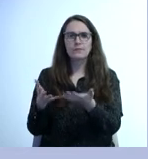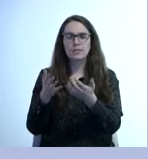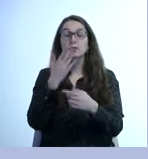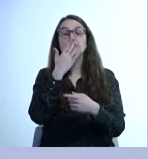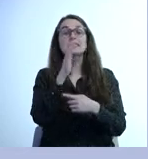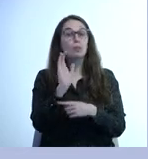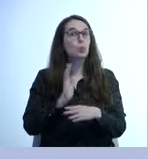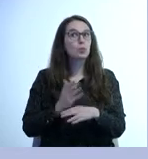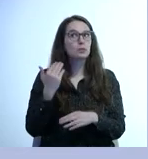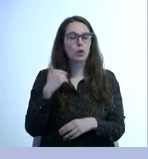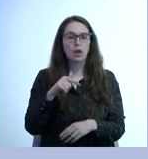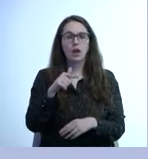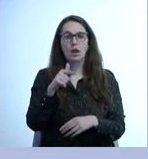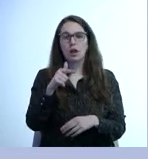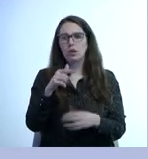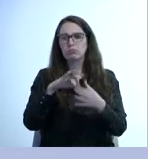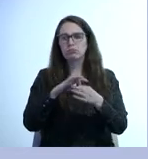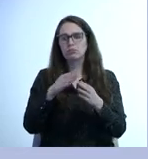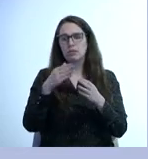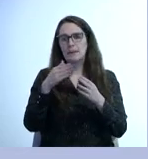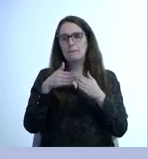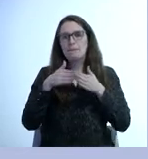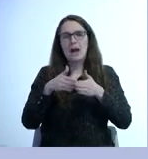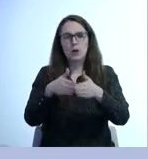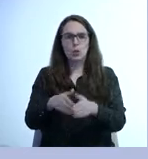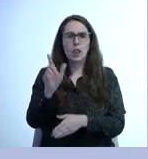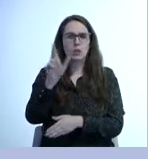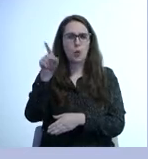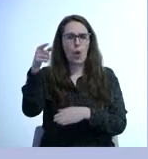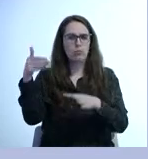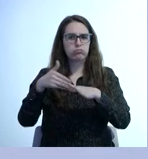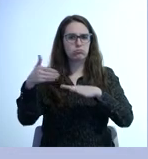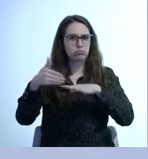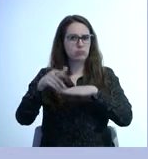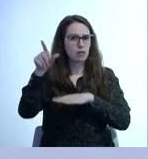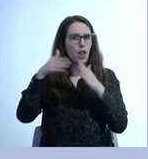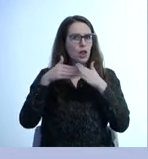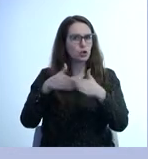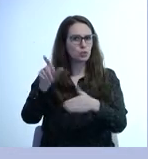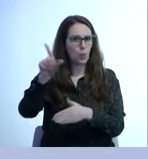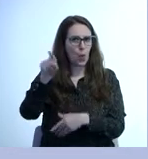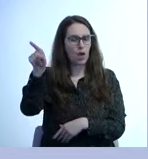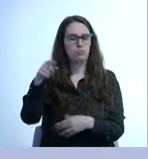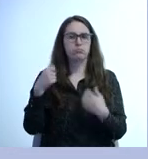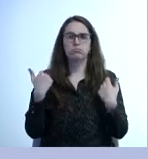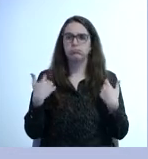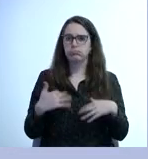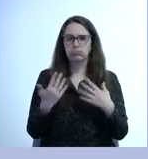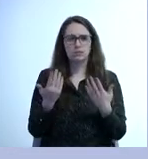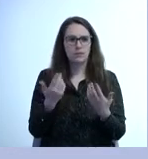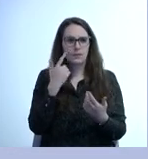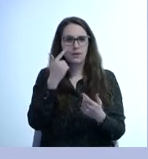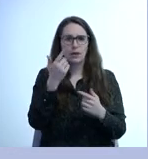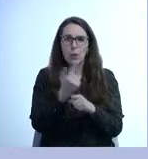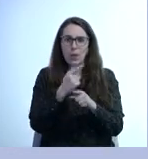que é o terminal do Porto de Lisboa, não? Em que a arquitetura e o próprio invólucro é